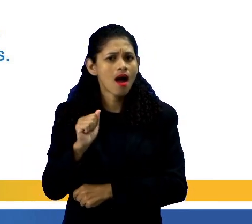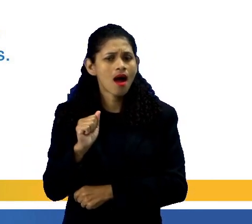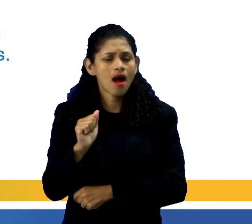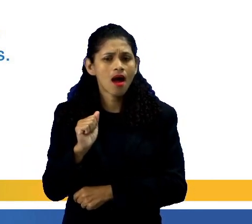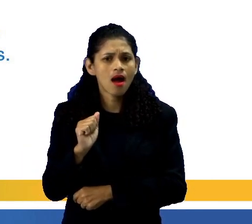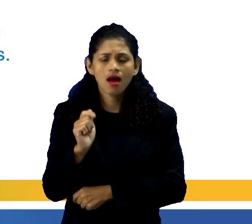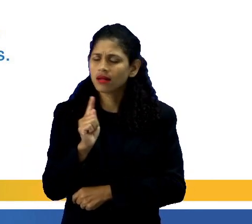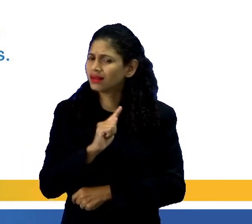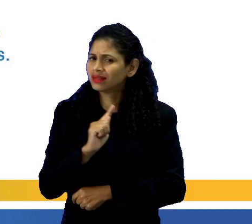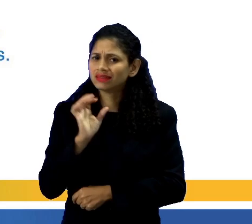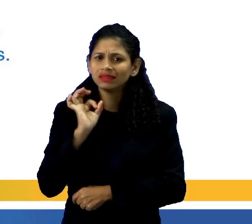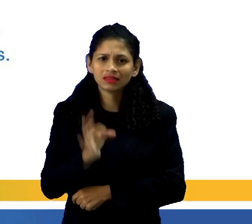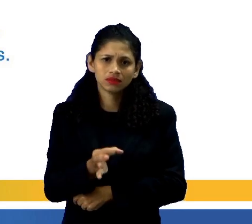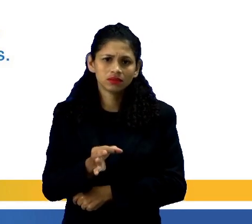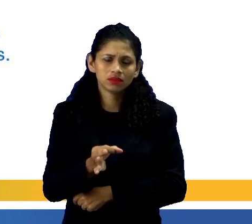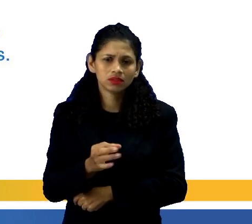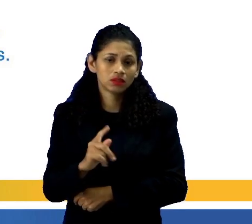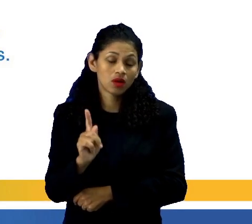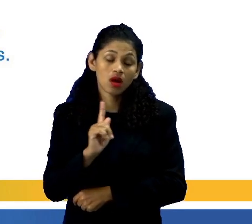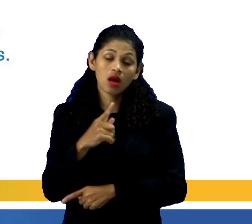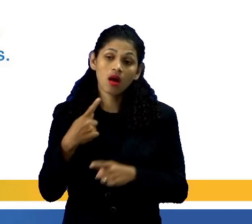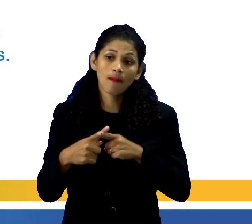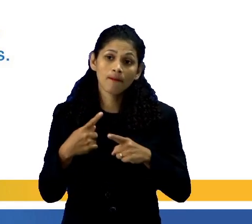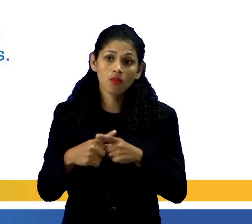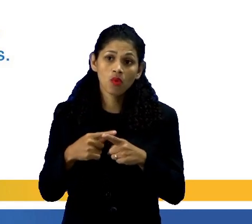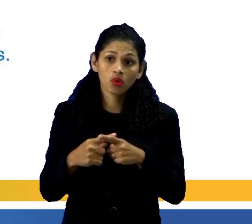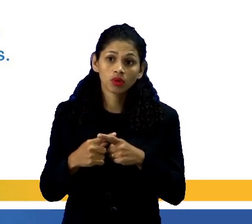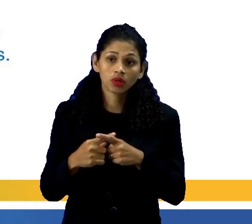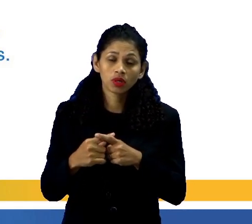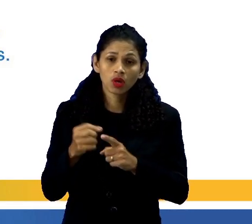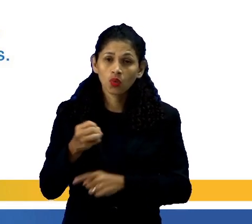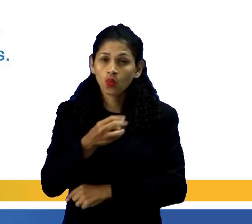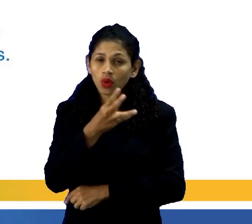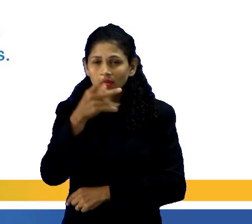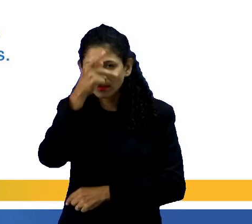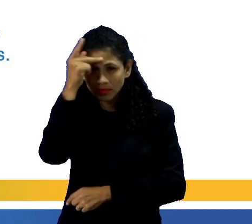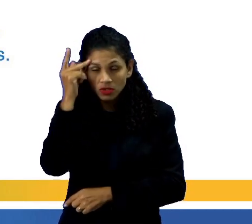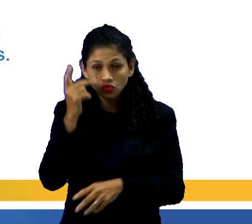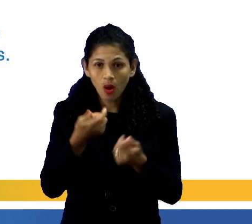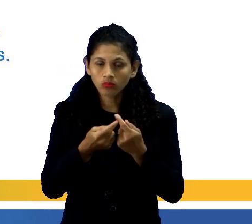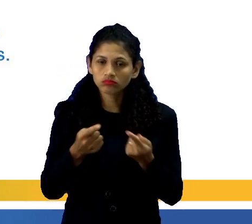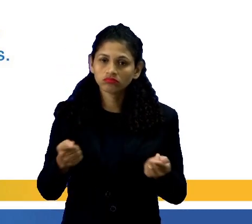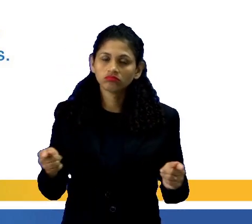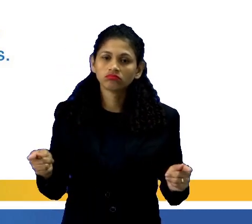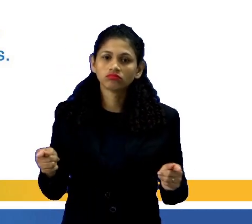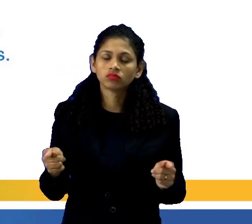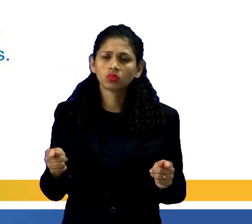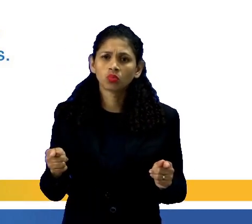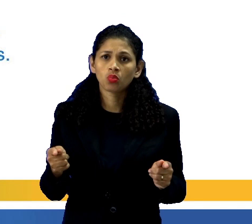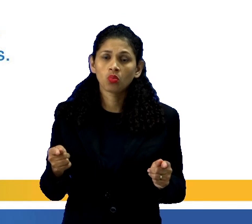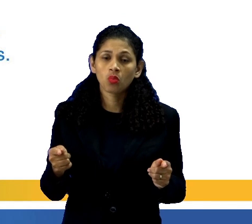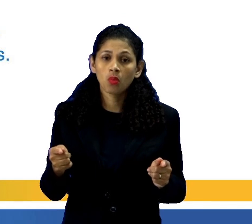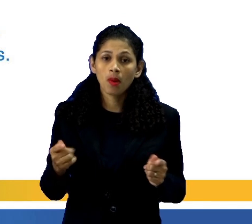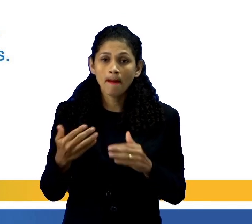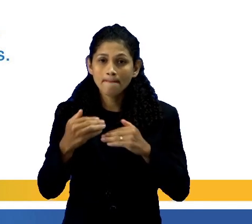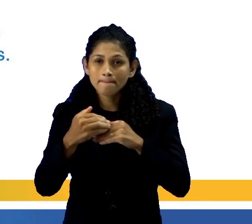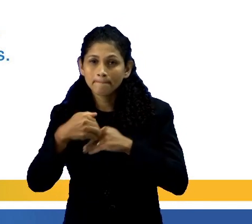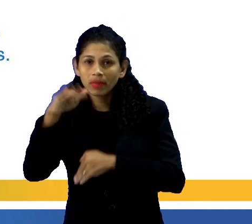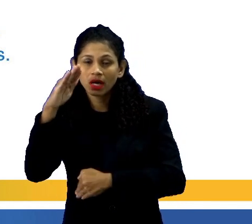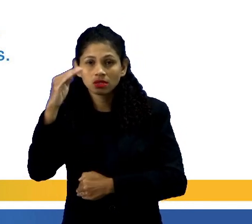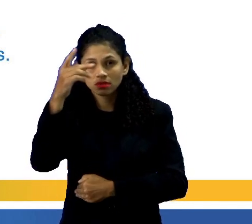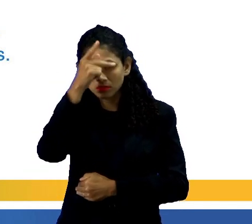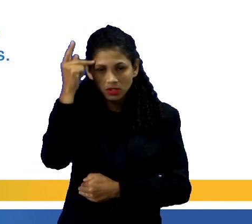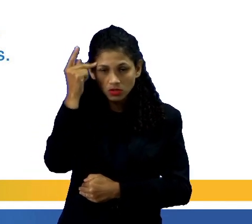proporcional? Quantidade de pessoas em um churrasco. Imagine aí, quanto maior o número de pessoas, maior a quantidade